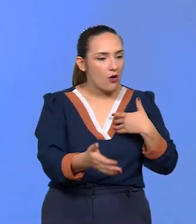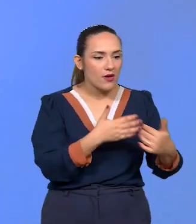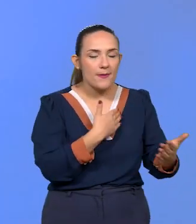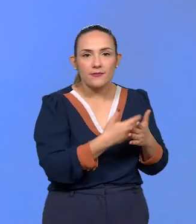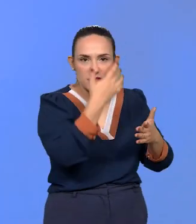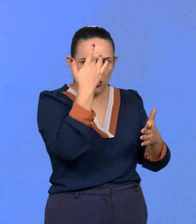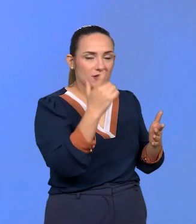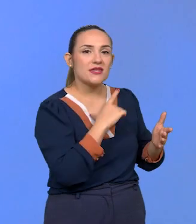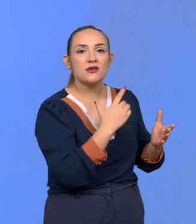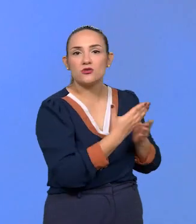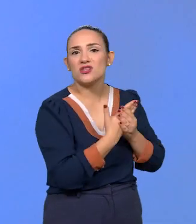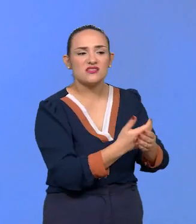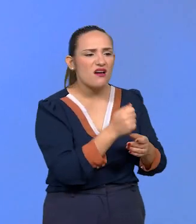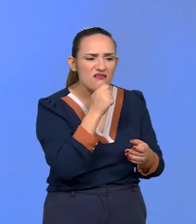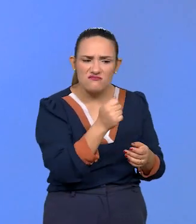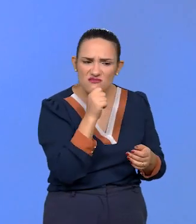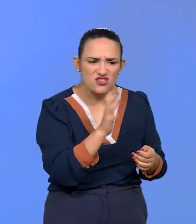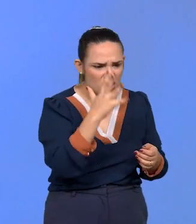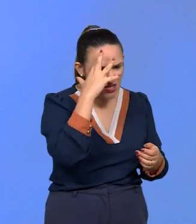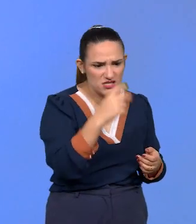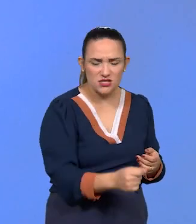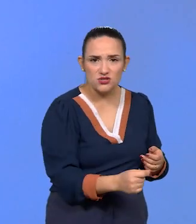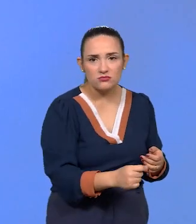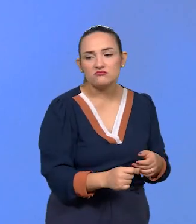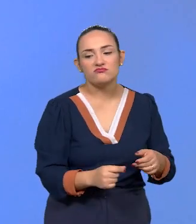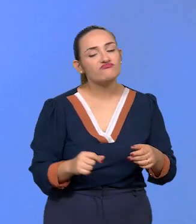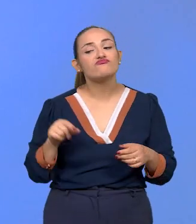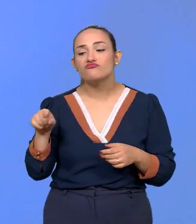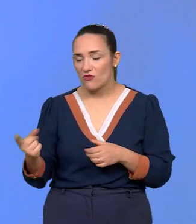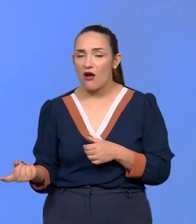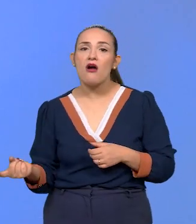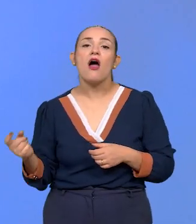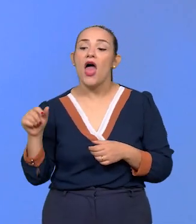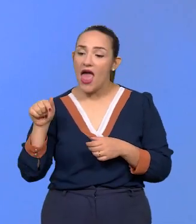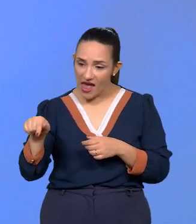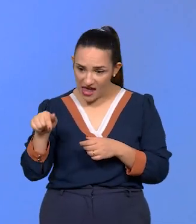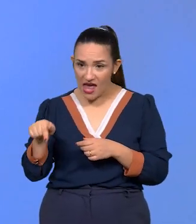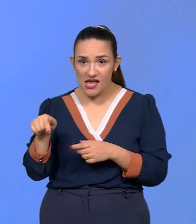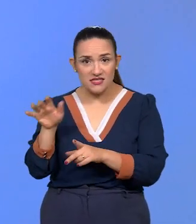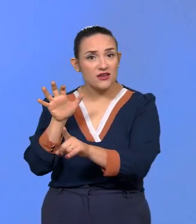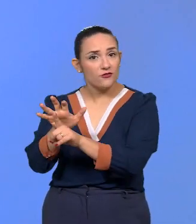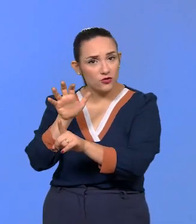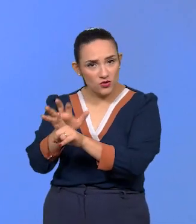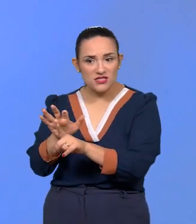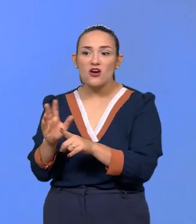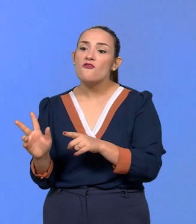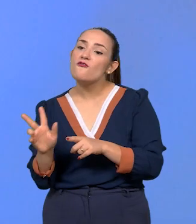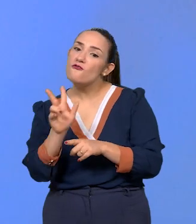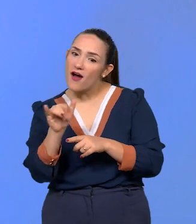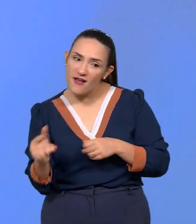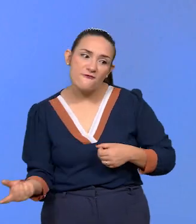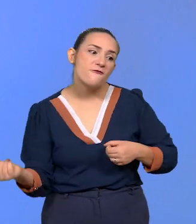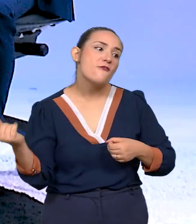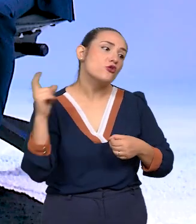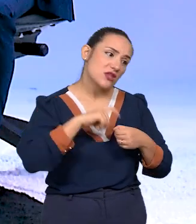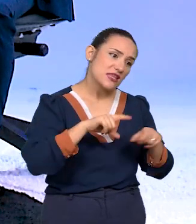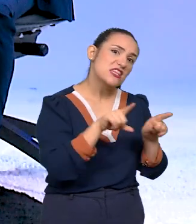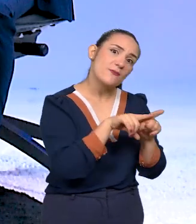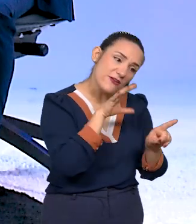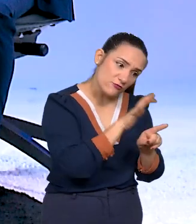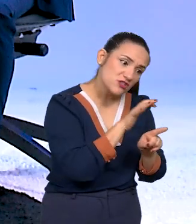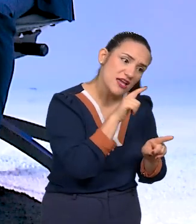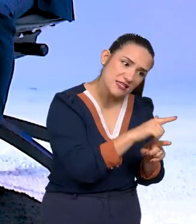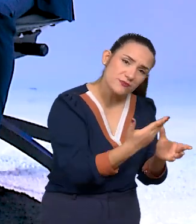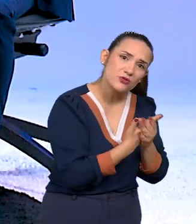Então a gente começa a entrar aí num dos tópicos que justificam a repercussão que essa notícia teve, né? Porque essa decisão do STF é datada